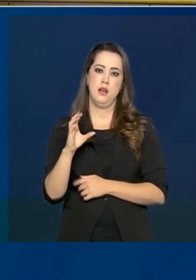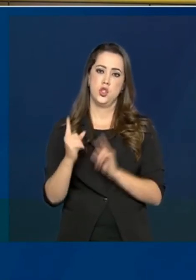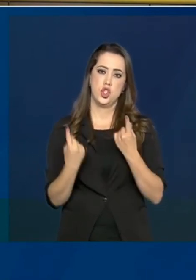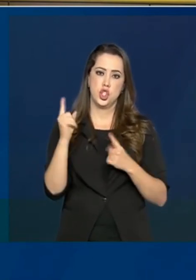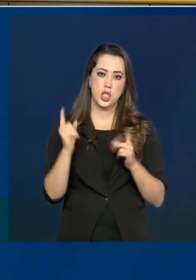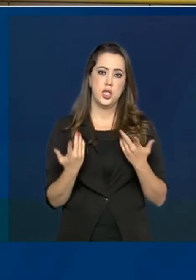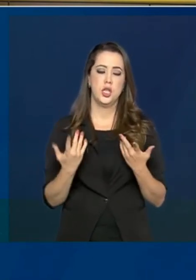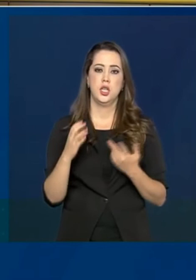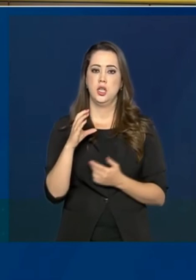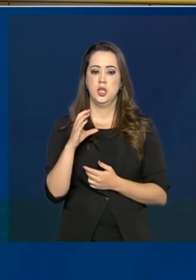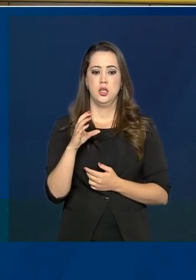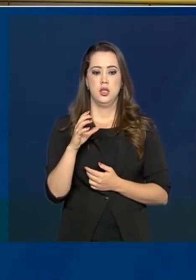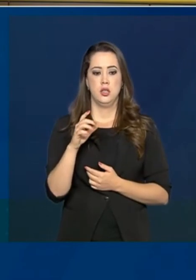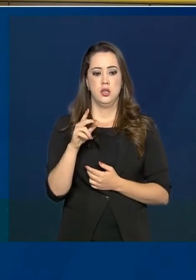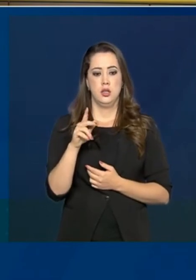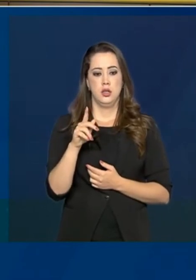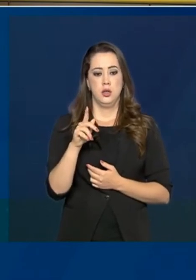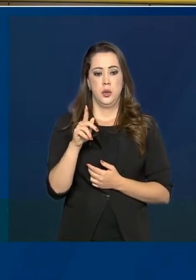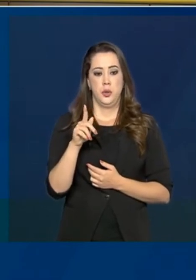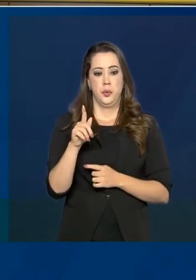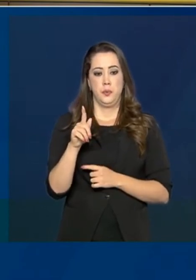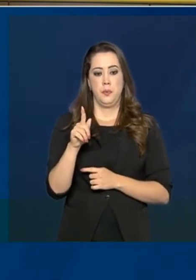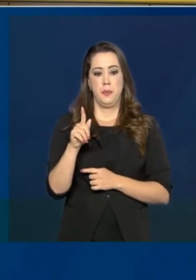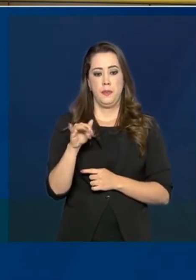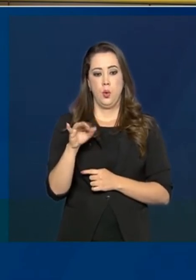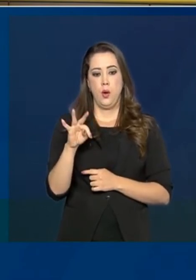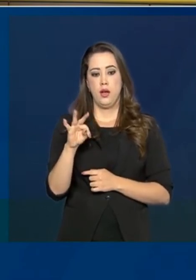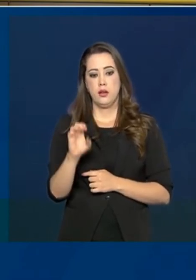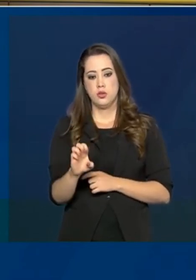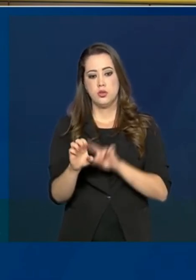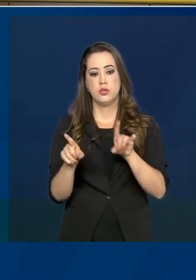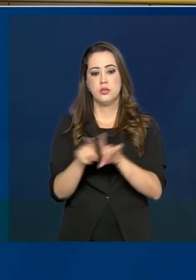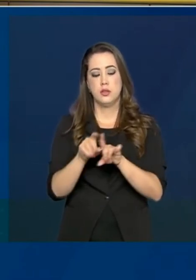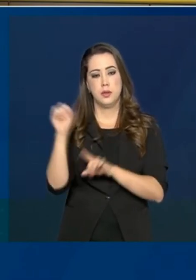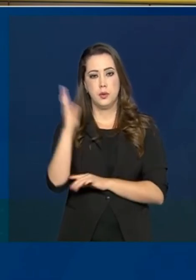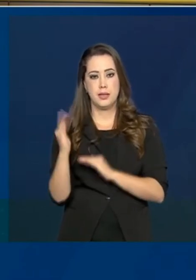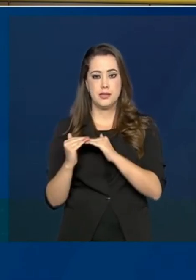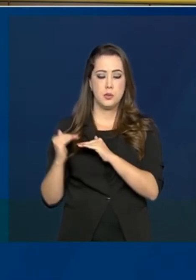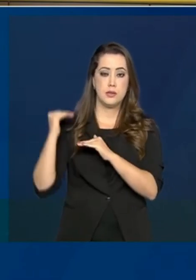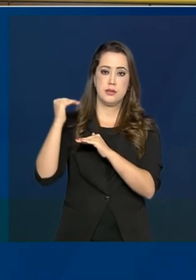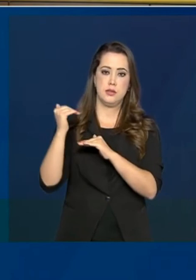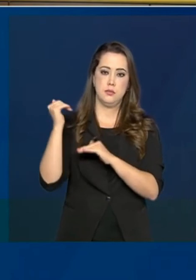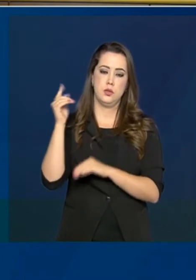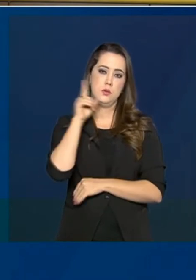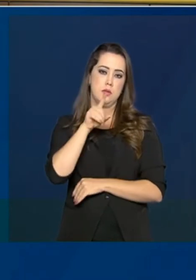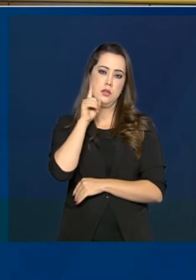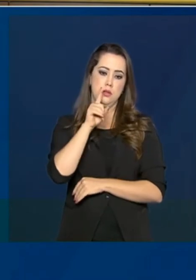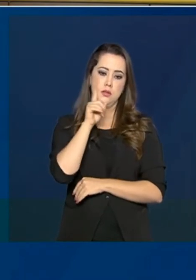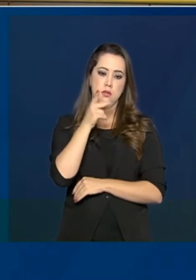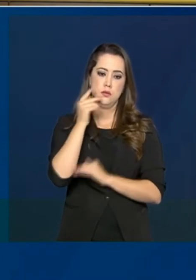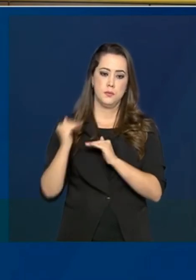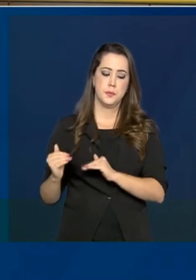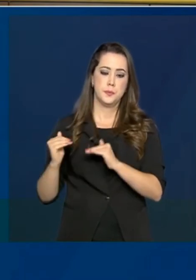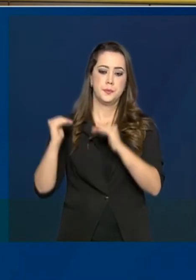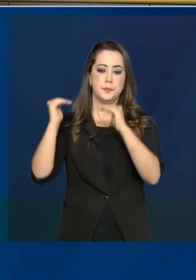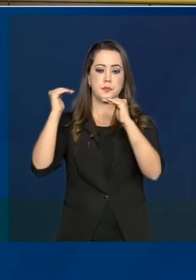Brasil, entre eles, logo um pouco à frente dos Estados Unidos, em relação ao ranking